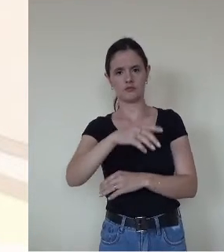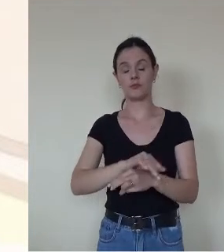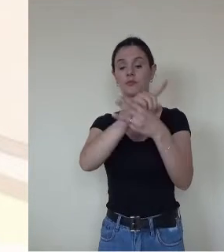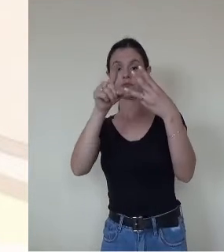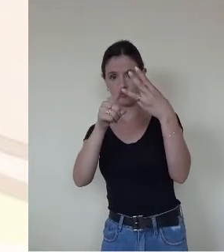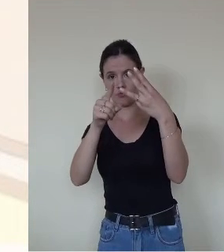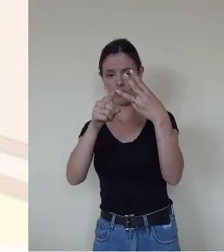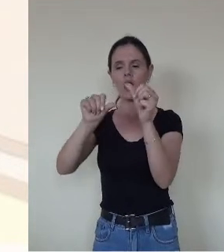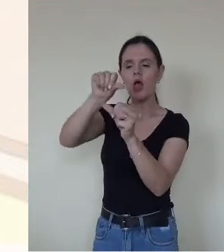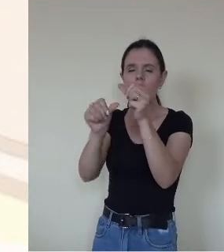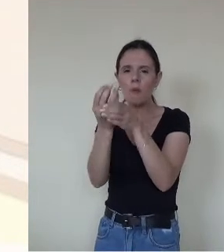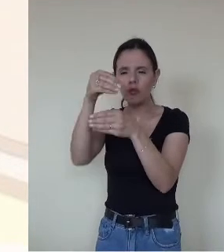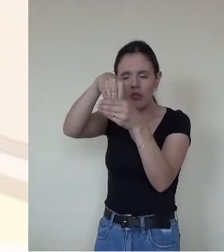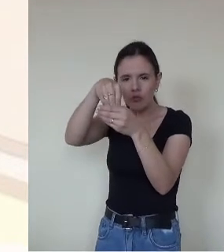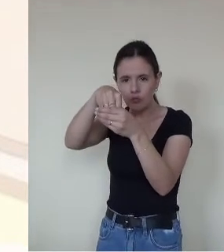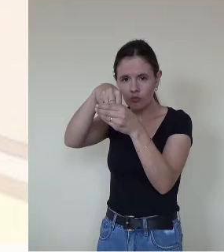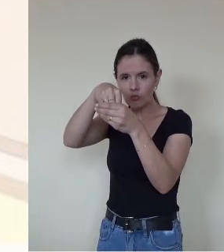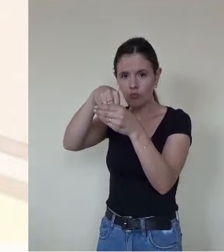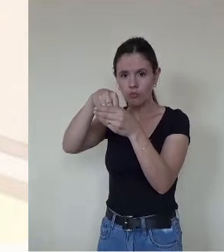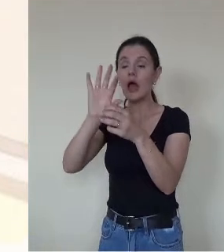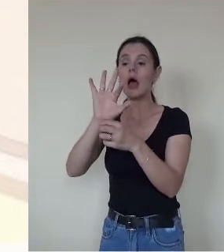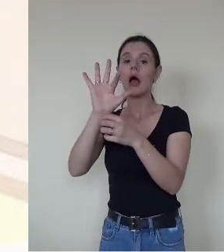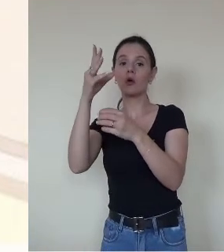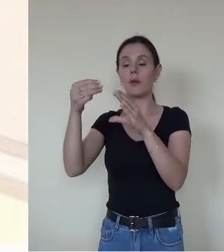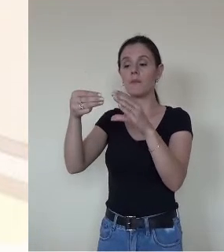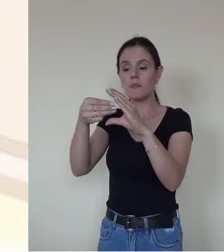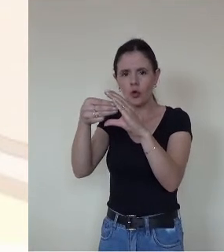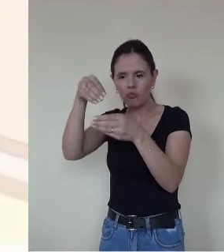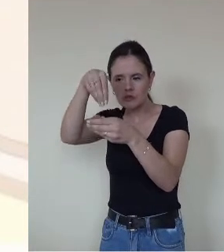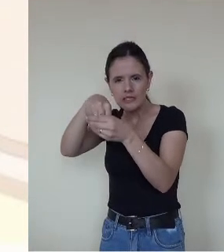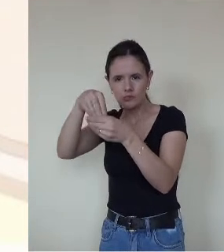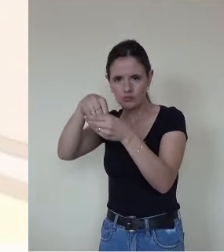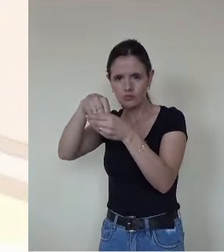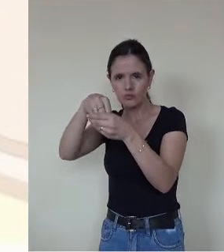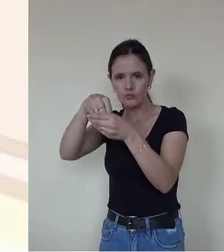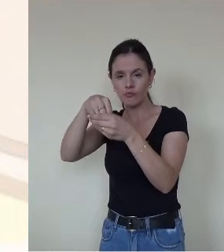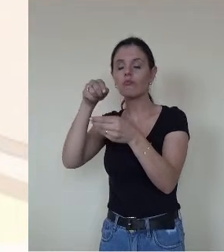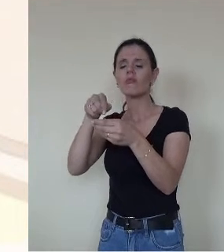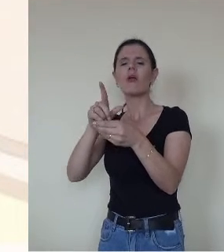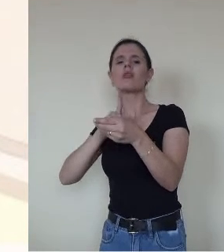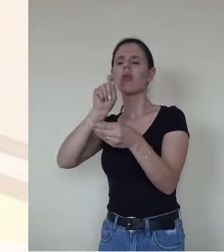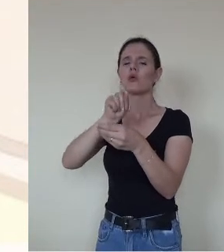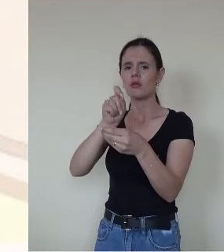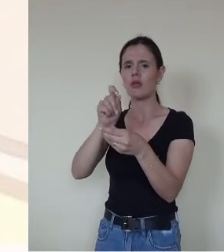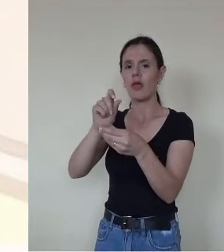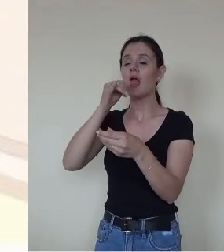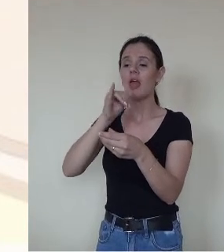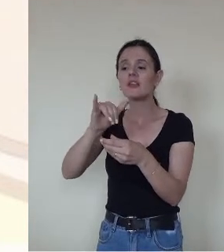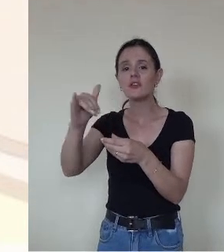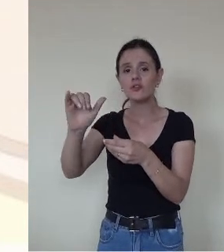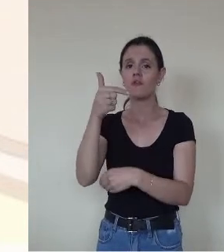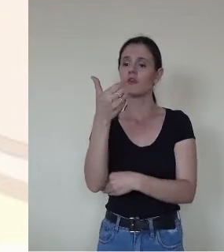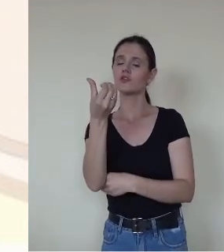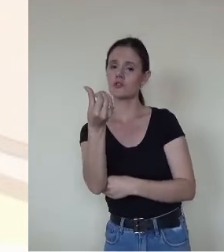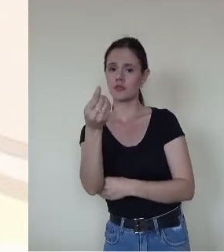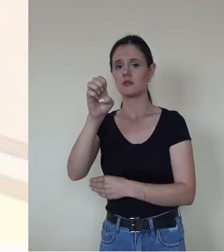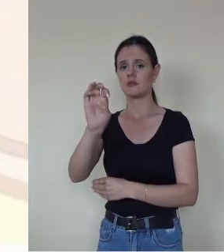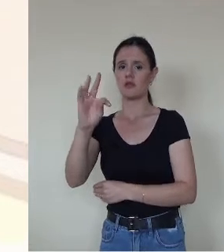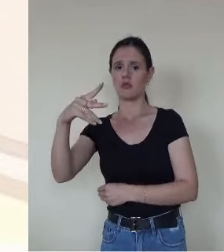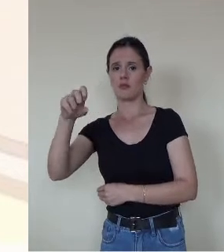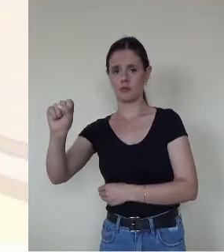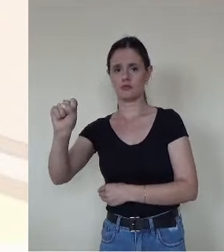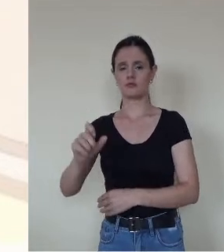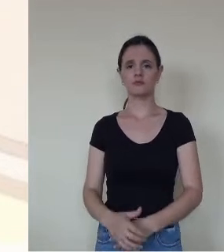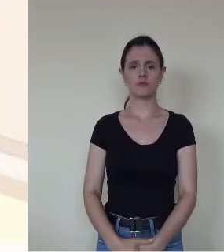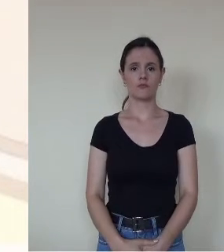ATPs. Já a cadeia respiratória ocorre nas cristas mitocondriais. Nela obtemos um saldo energético de 26